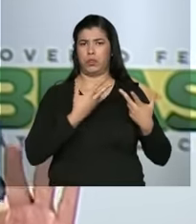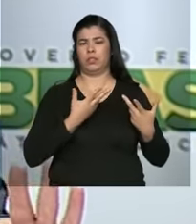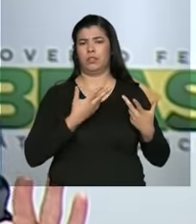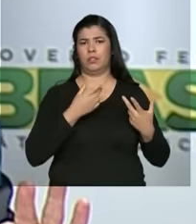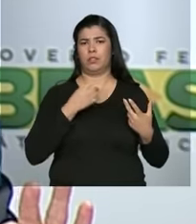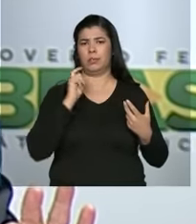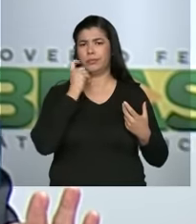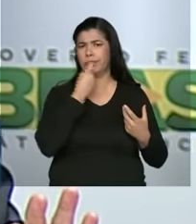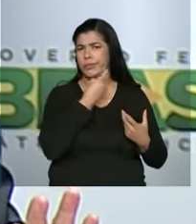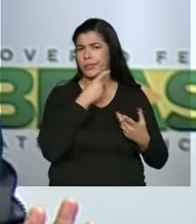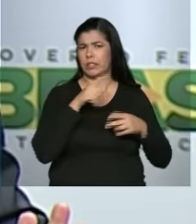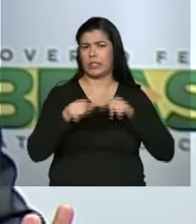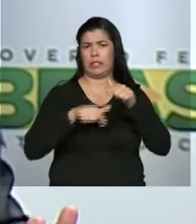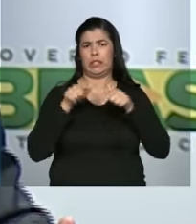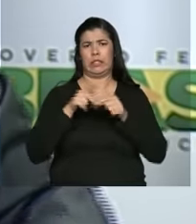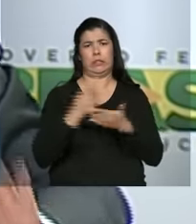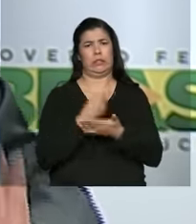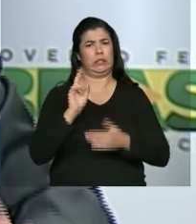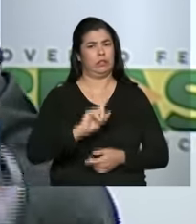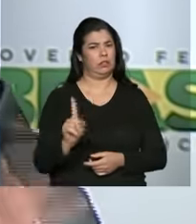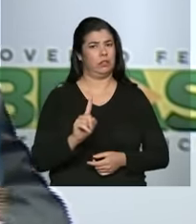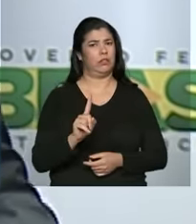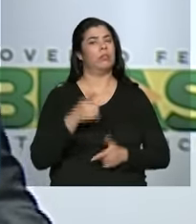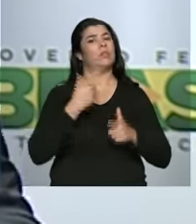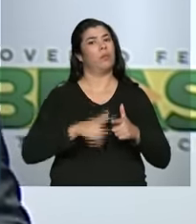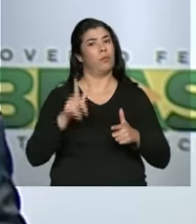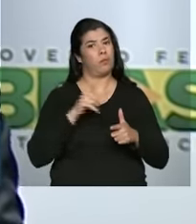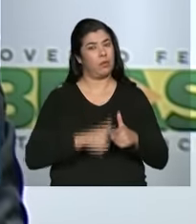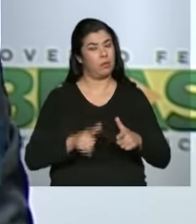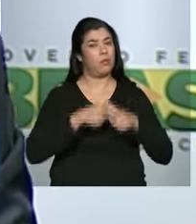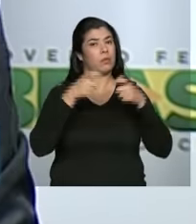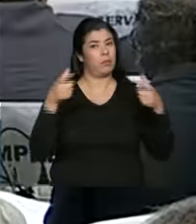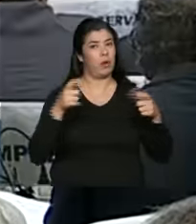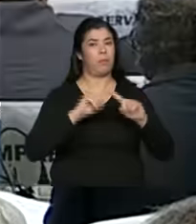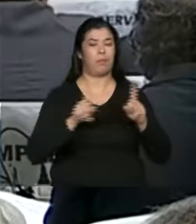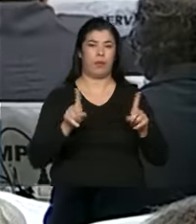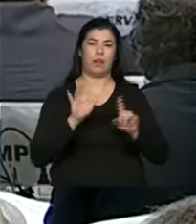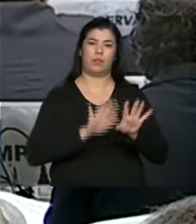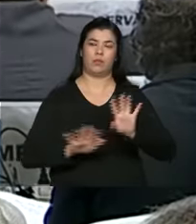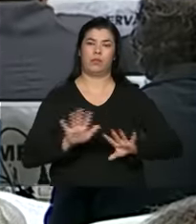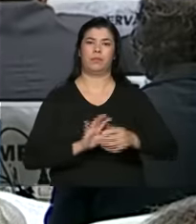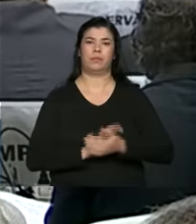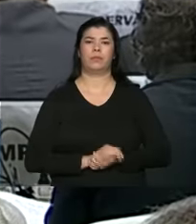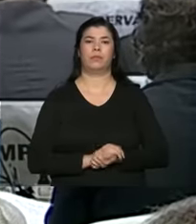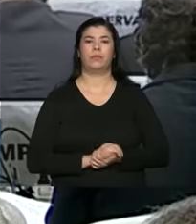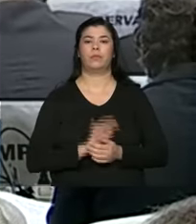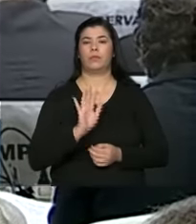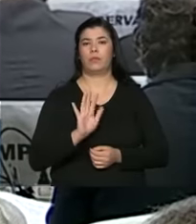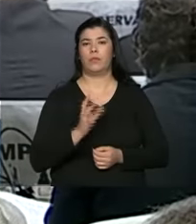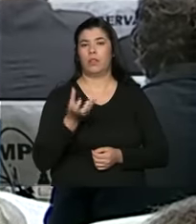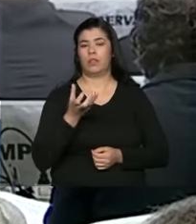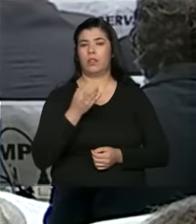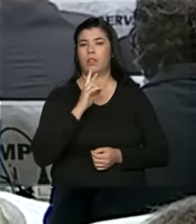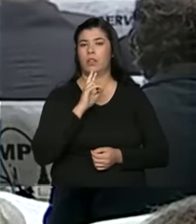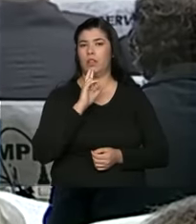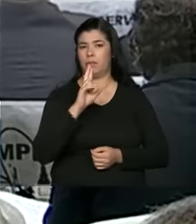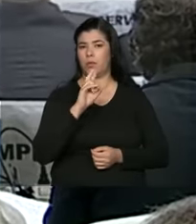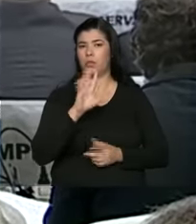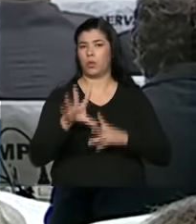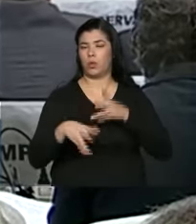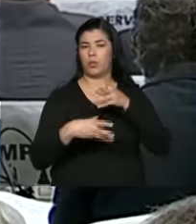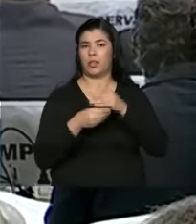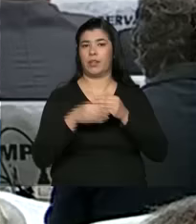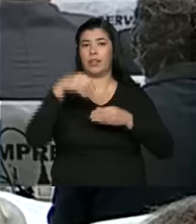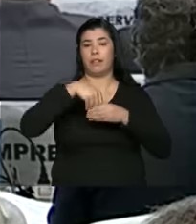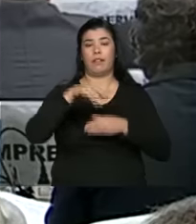é verdade tá certo ainda que a gente tenha um problema de grande magnitude no país Hoje eu só complementando eu acho que no âmbito penal